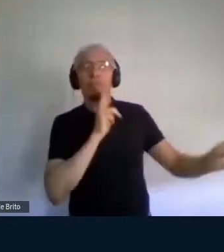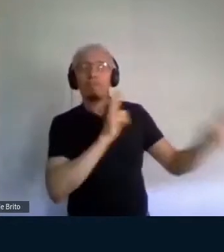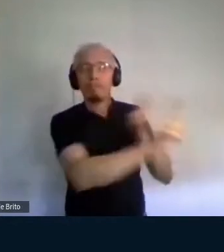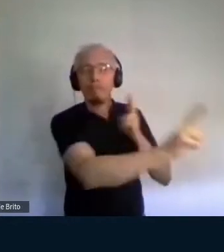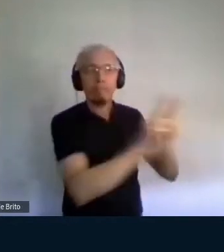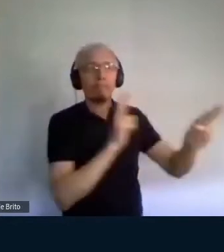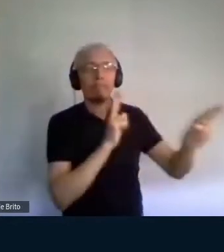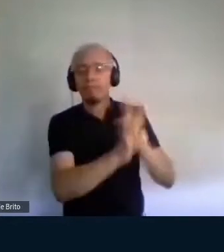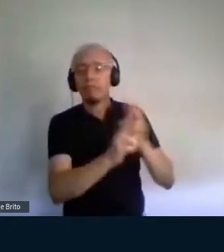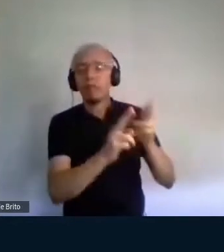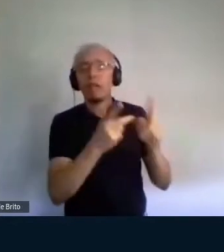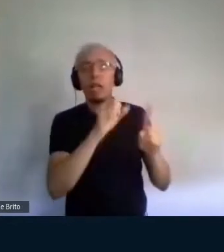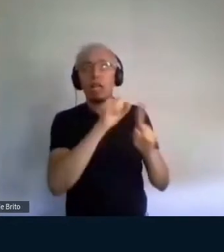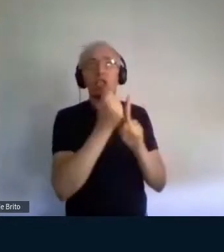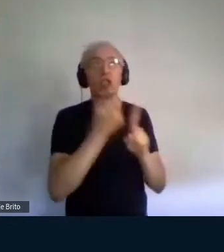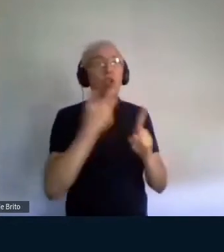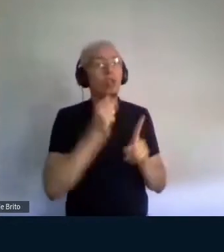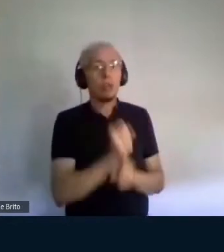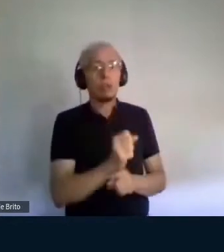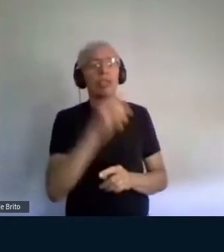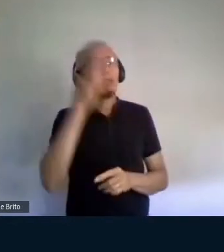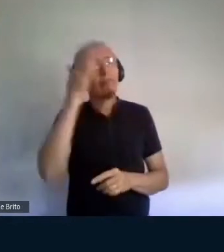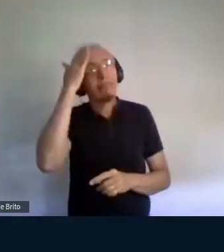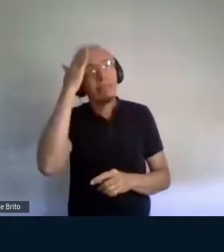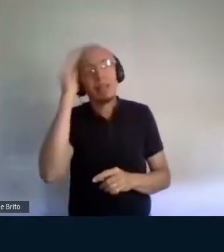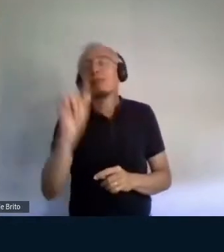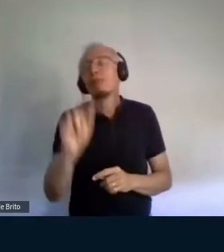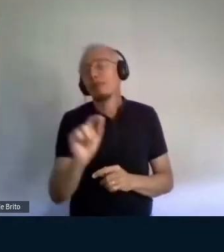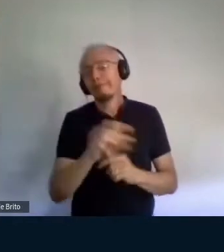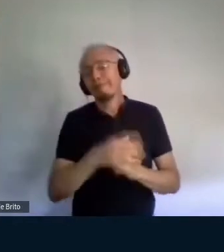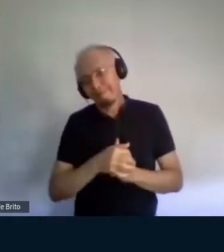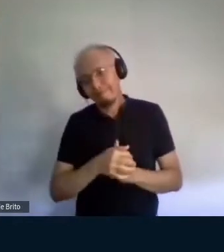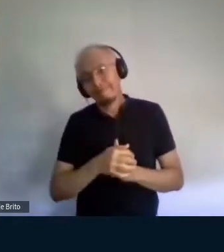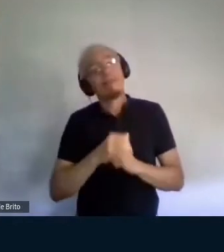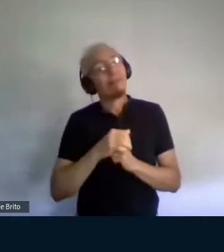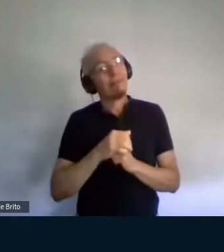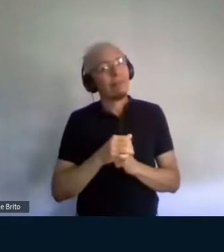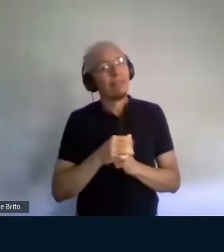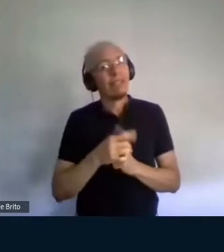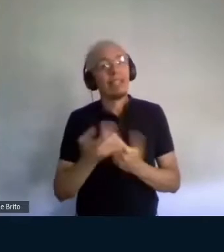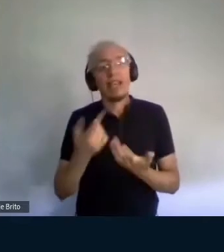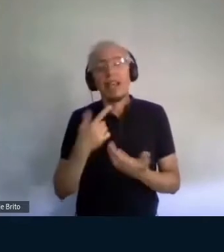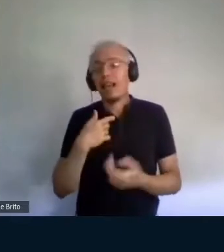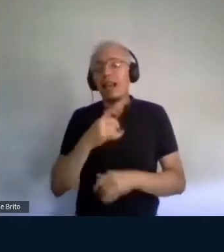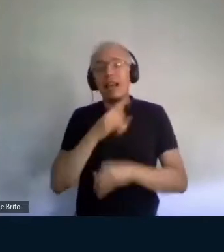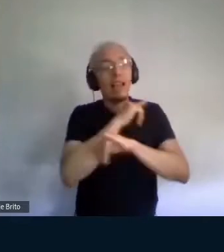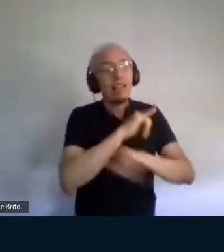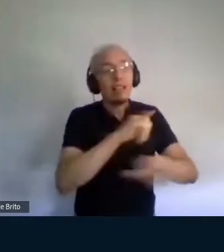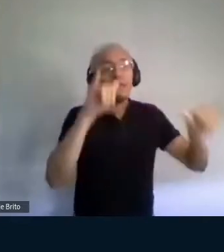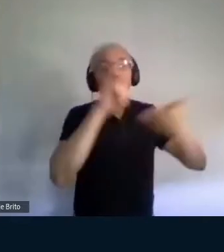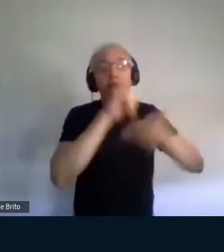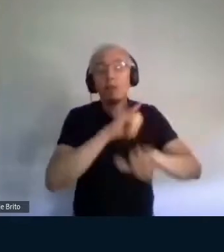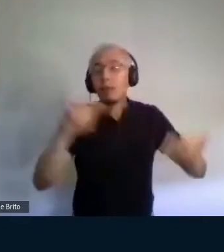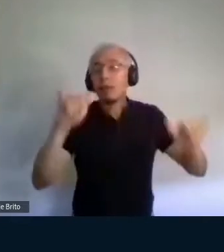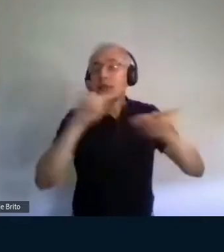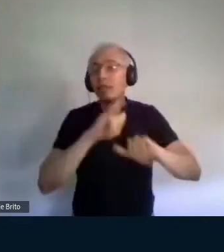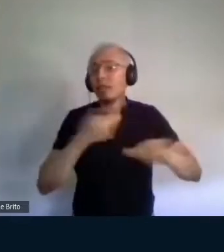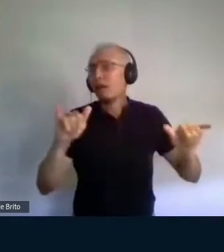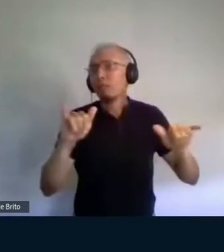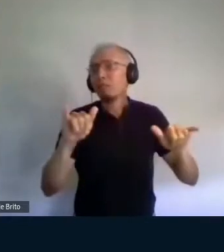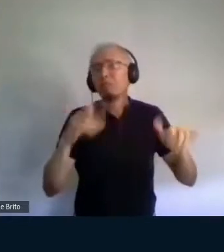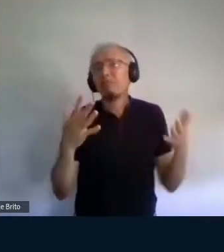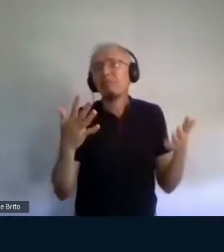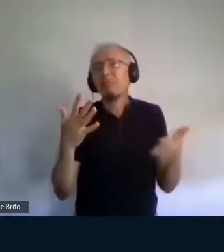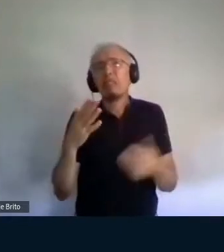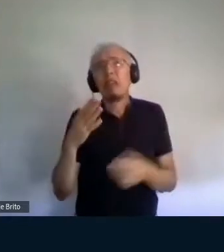abordagem sociolinguística, a gente sabe muito bem que a informação em si que a gente vai passar é o que menos